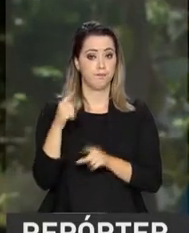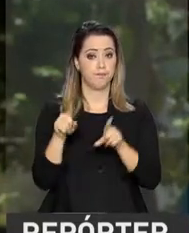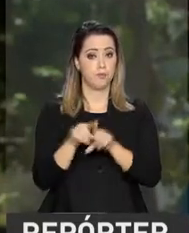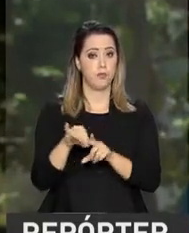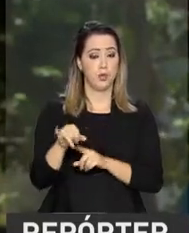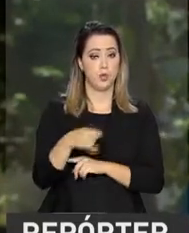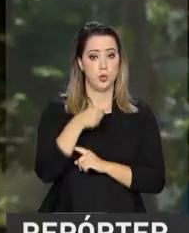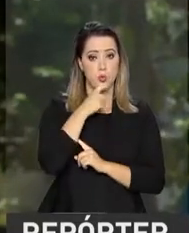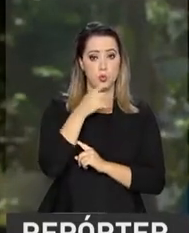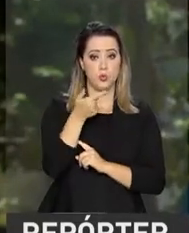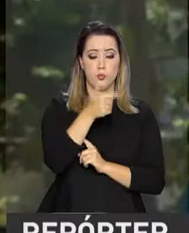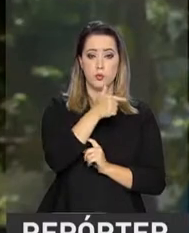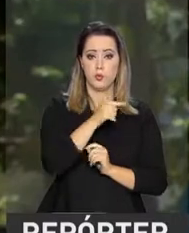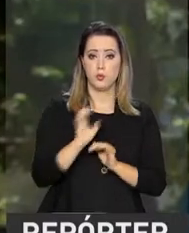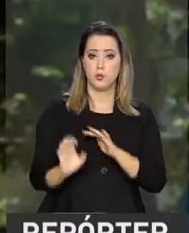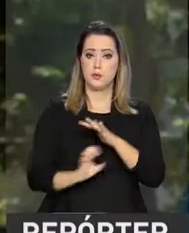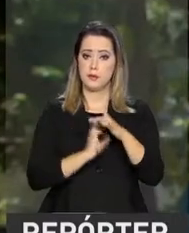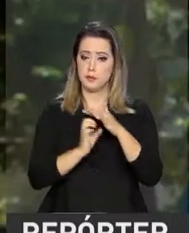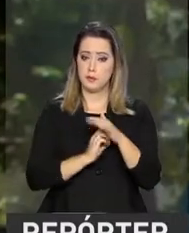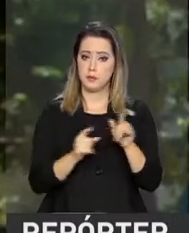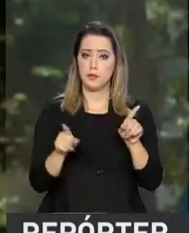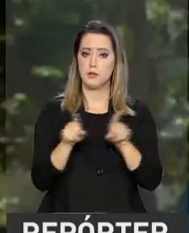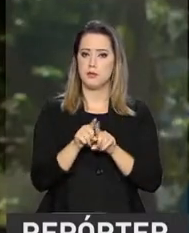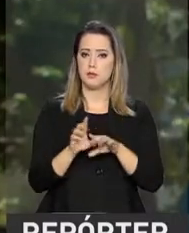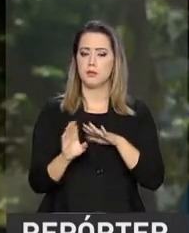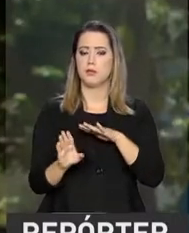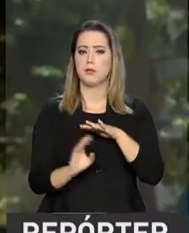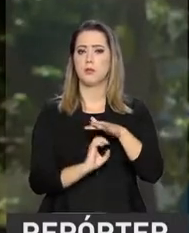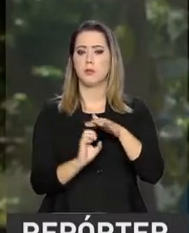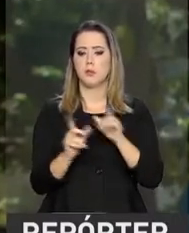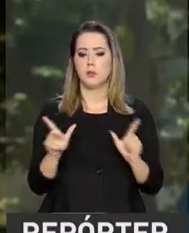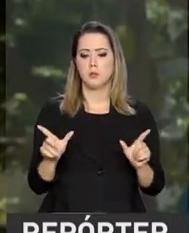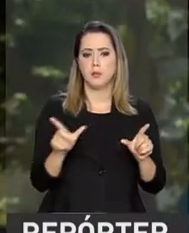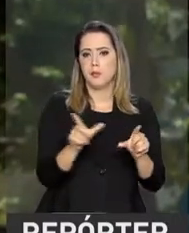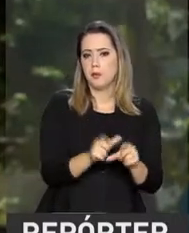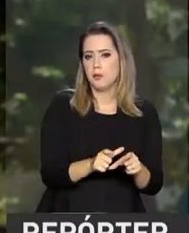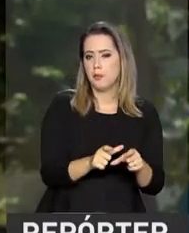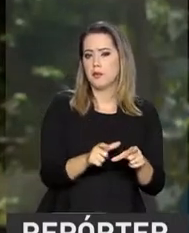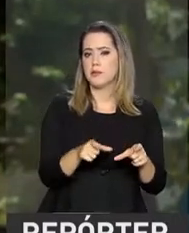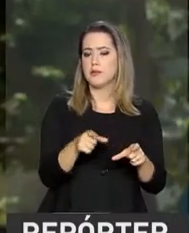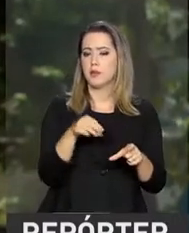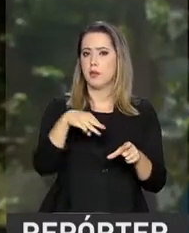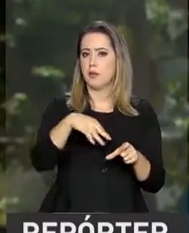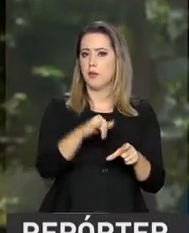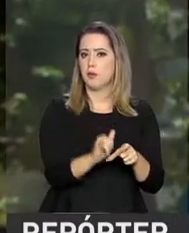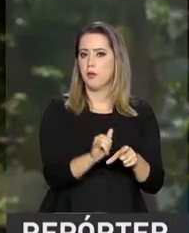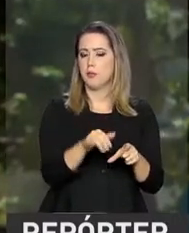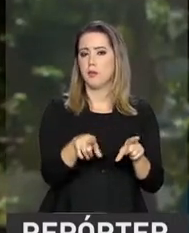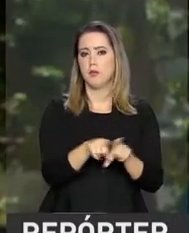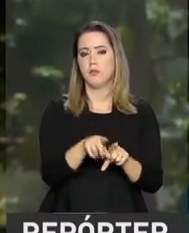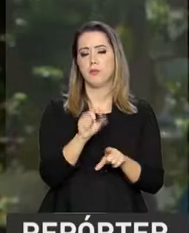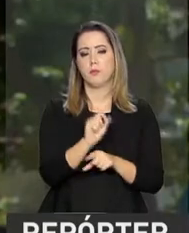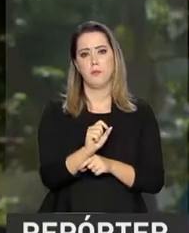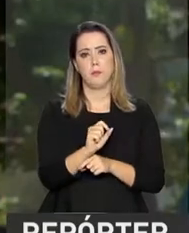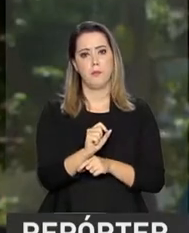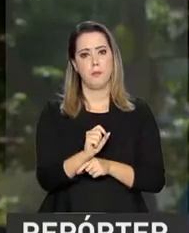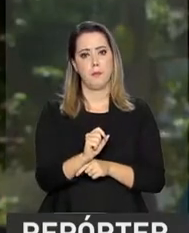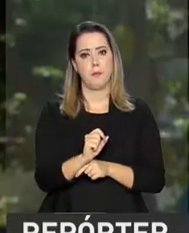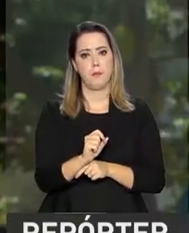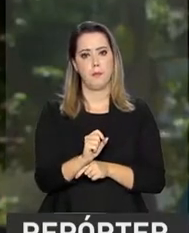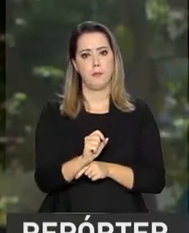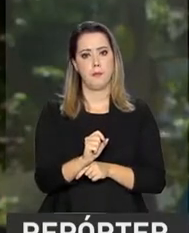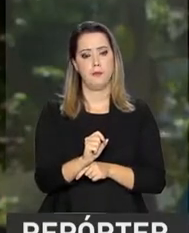julho para os demais empregadores e também para micro e pequenas empresas além do microempreendedor individual